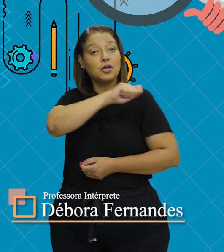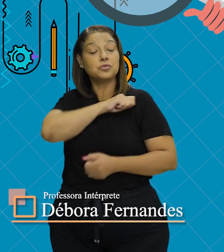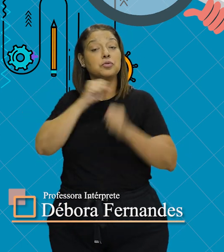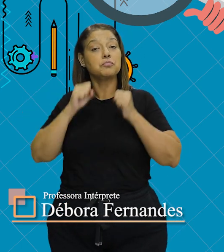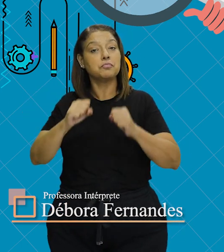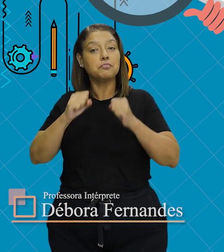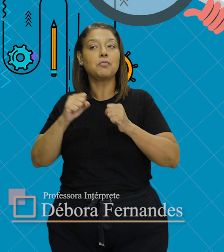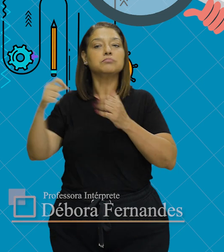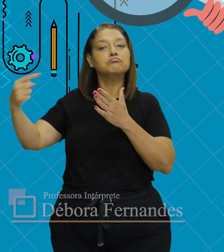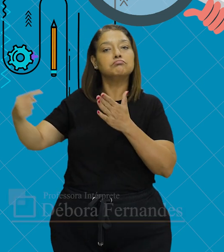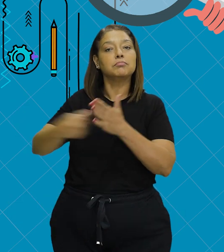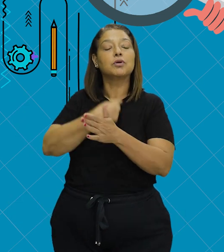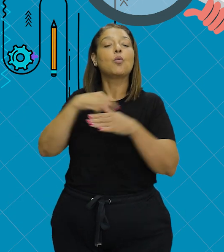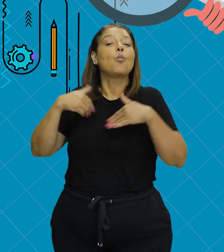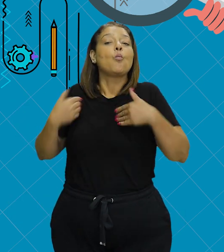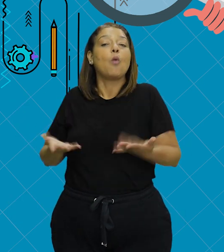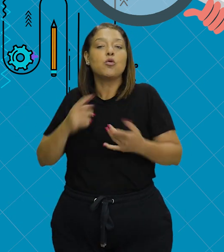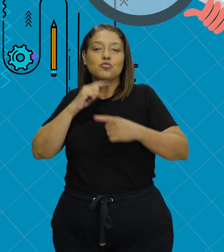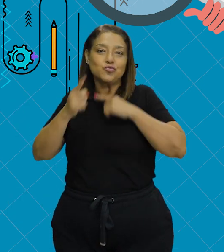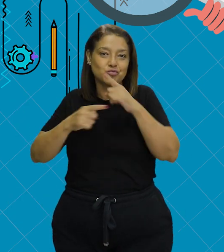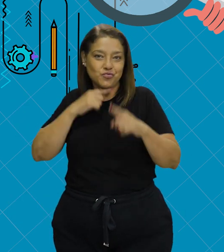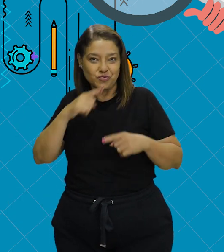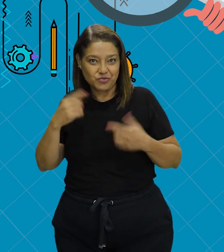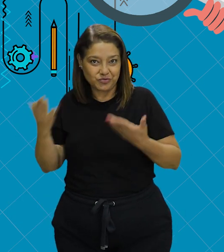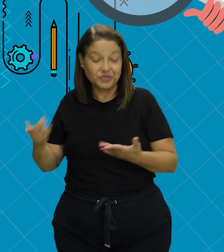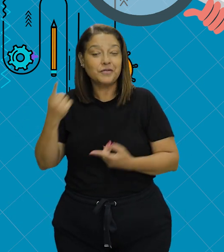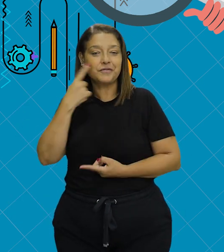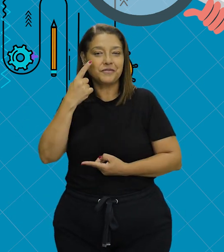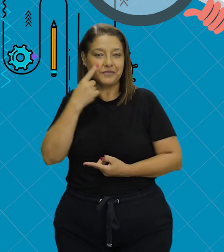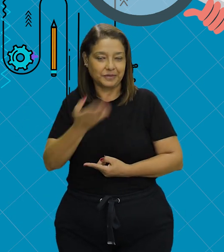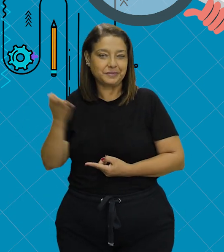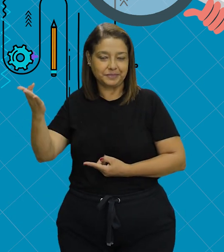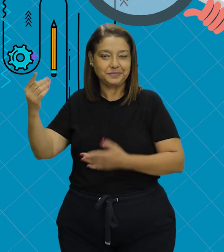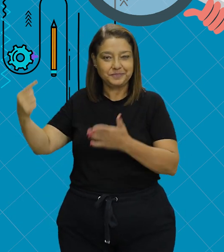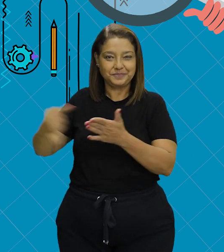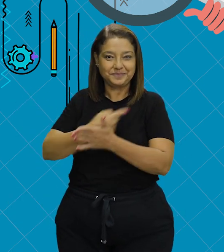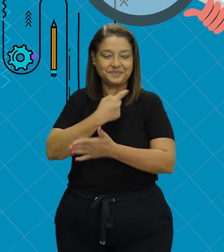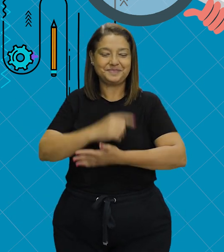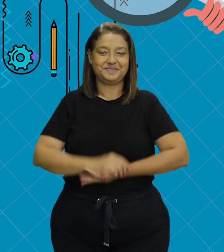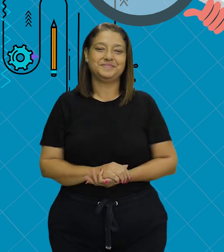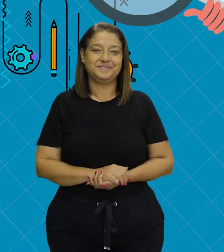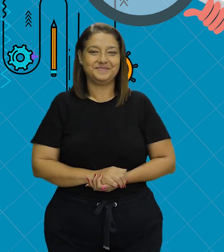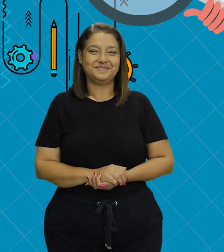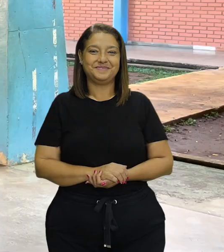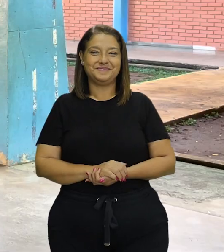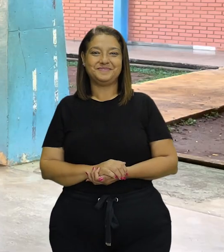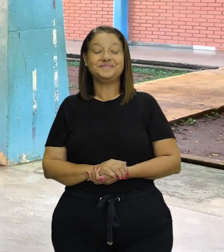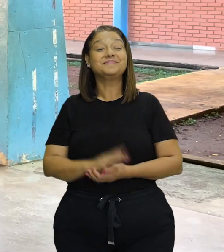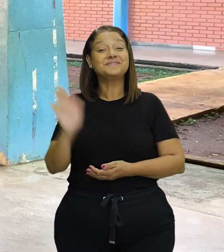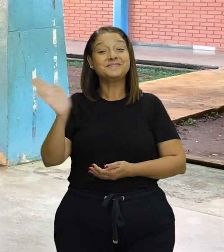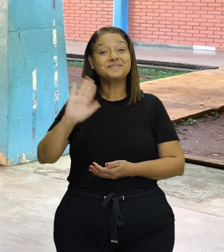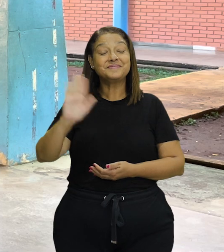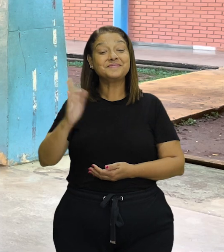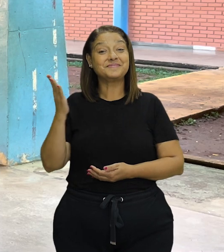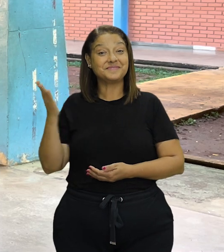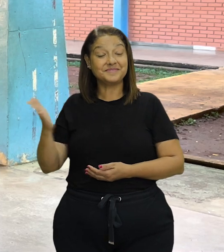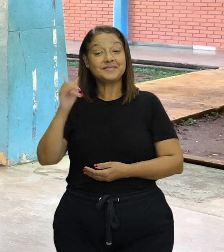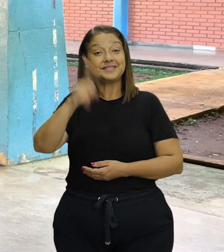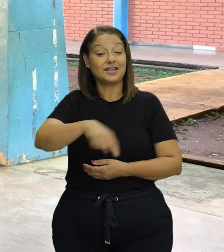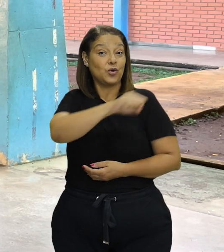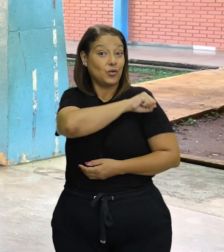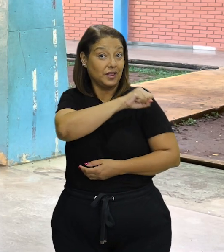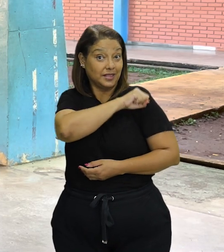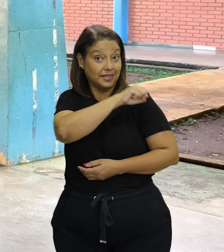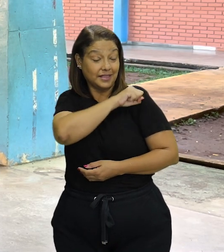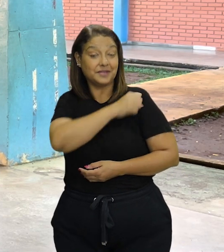lá nos contassem o que gostariam de saber. Vejam só o que eles perguntaram. Oi, eu sou o Arley, aluno do 8º